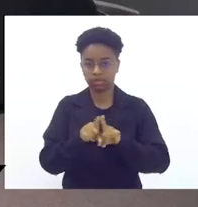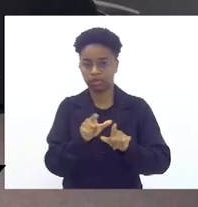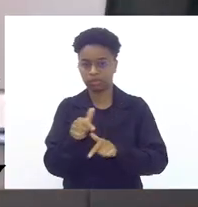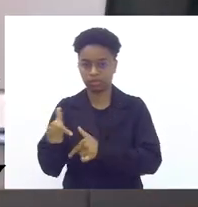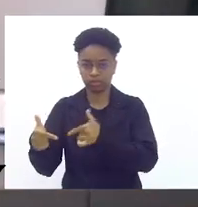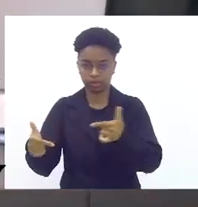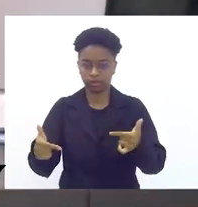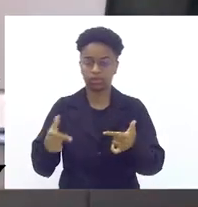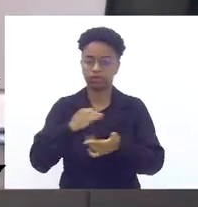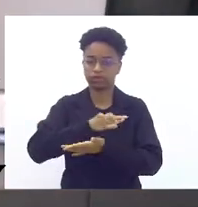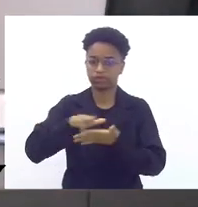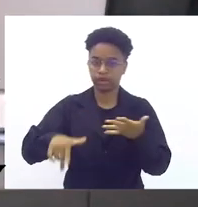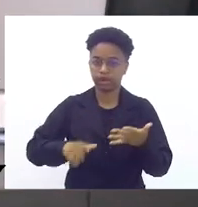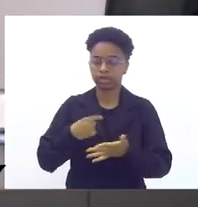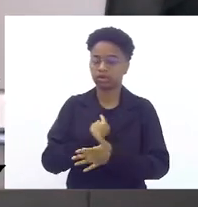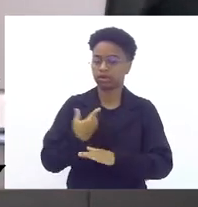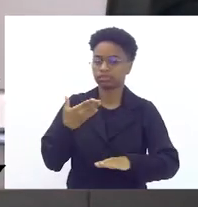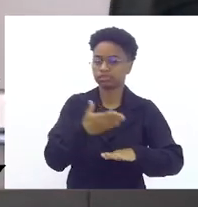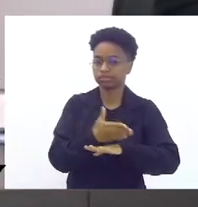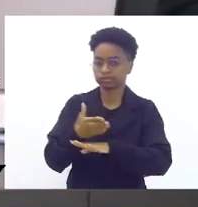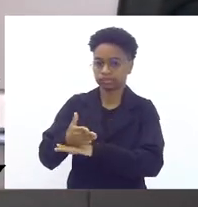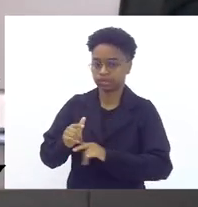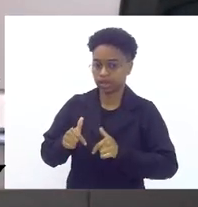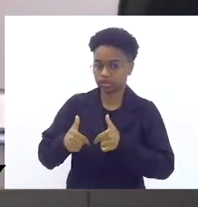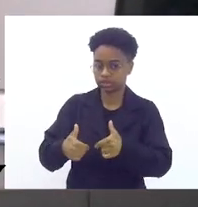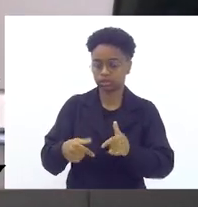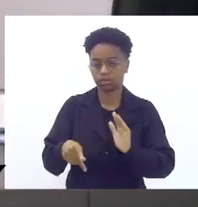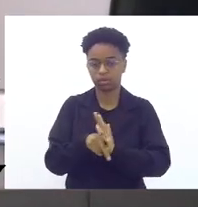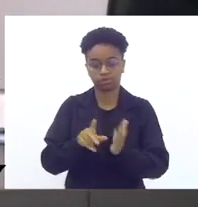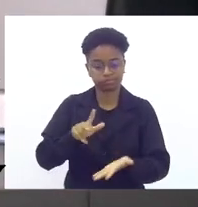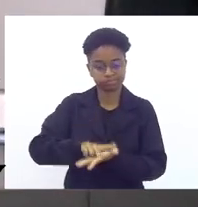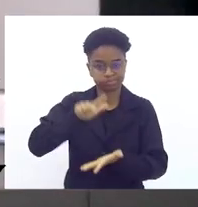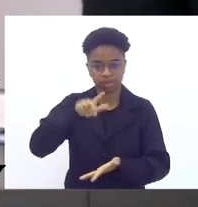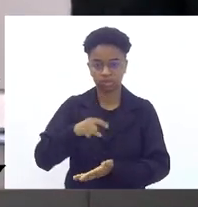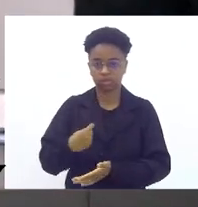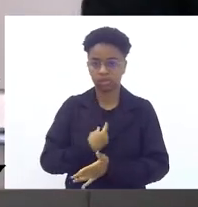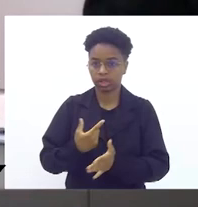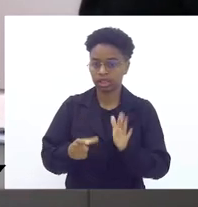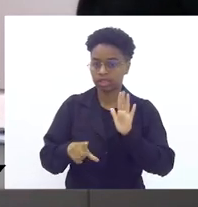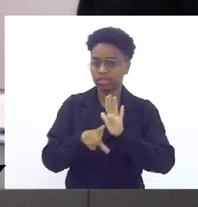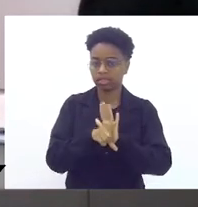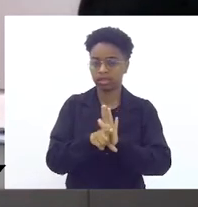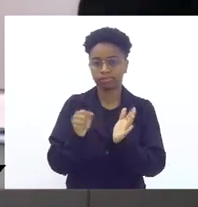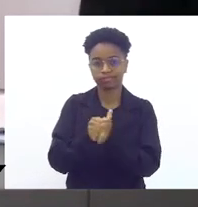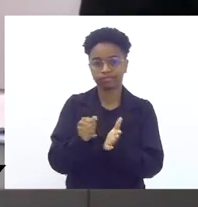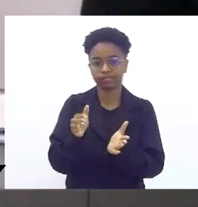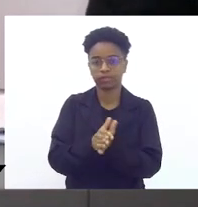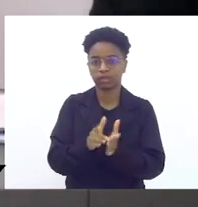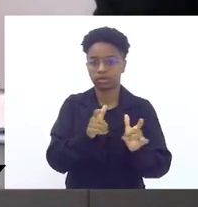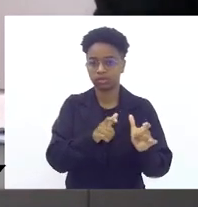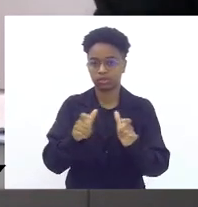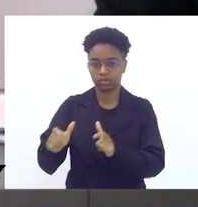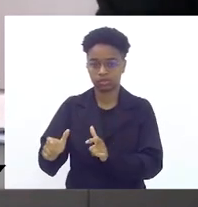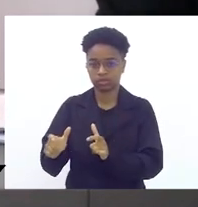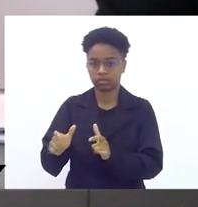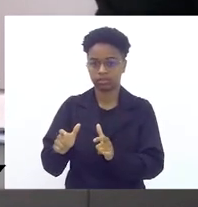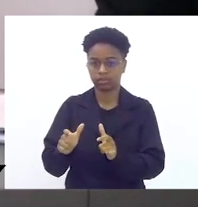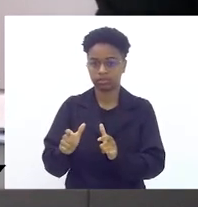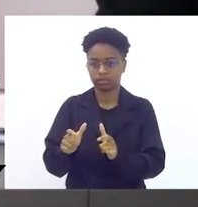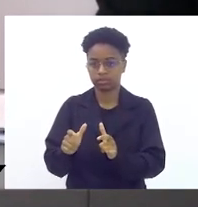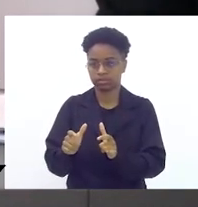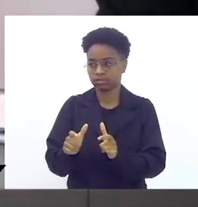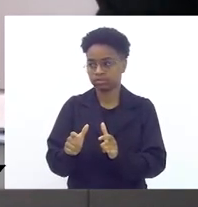algum bem sabe disso que participou de várias ações do cumpra-se daquela nossa lei que pune estabelecimentos que toleram